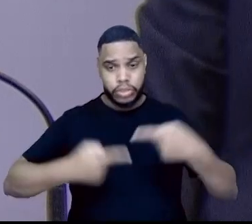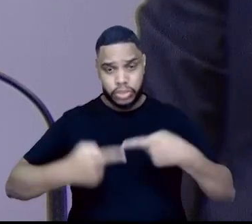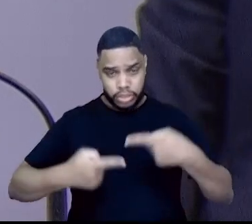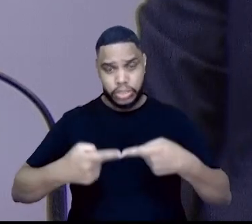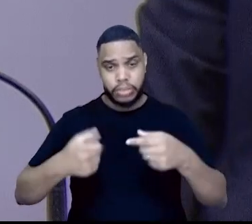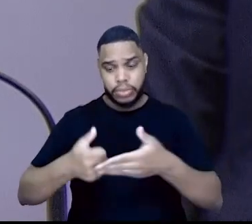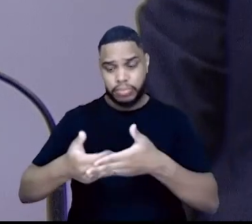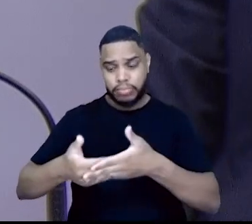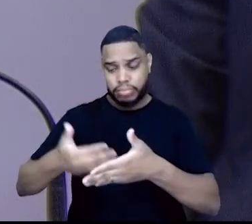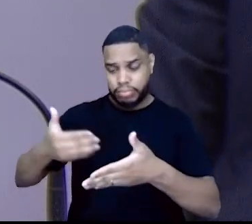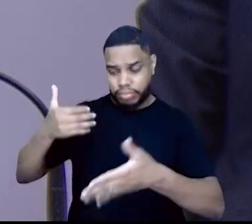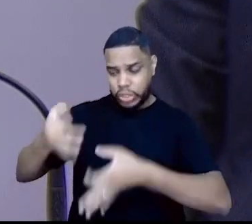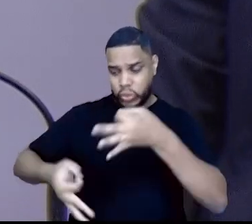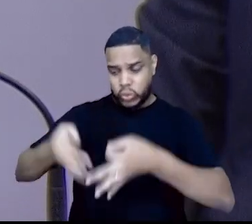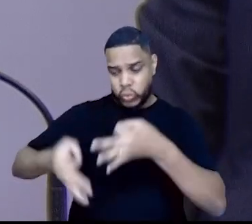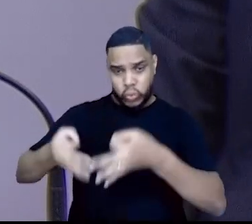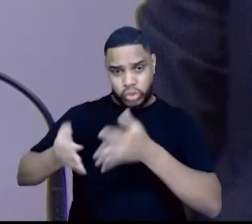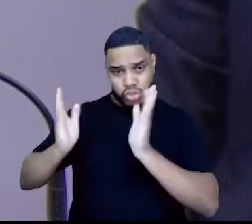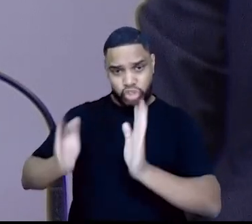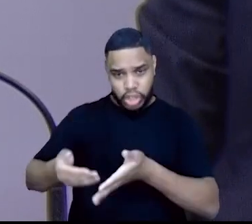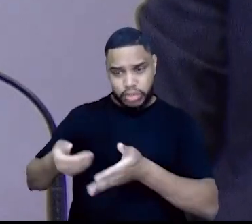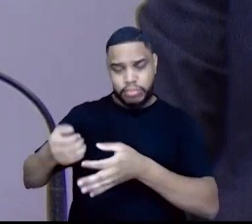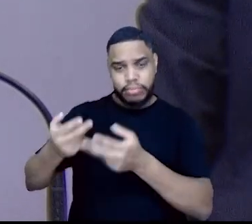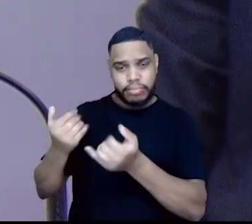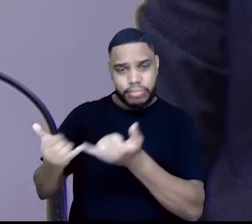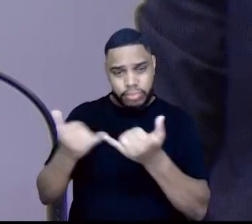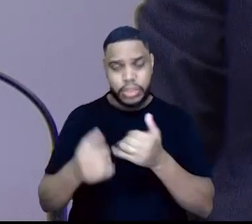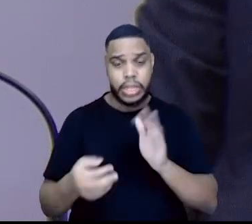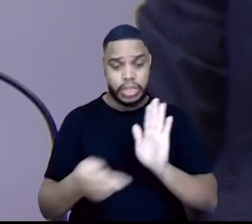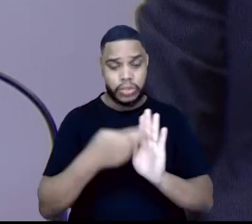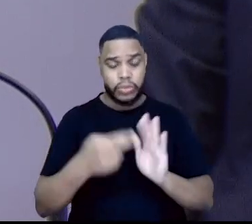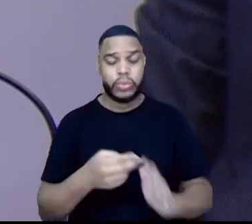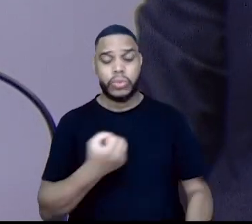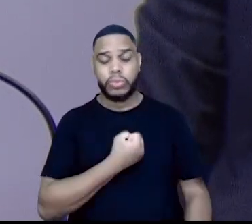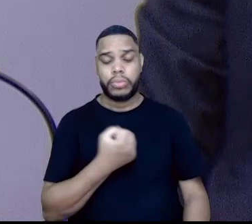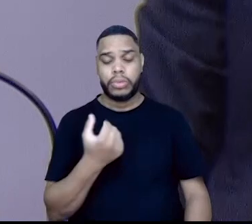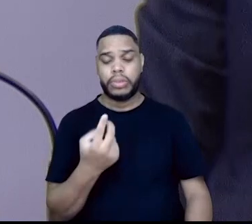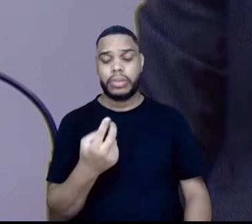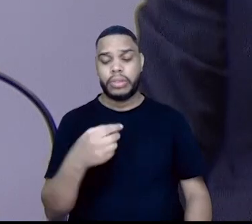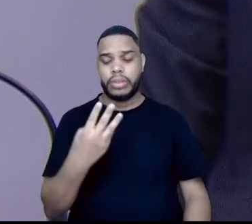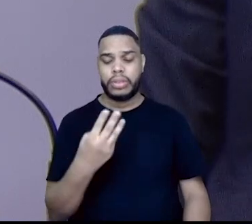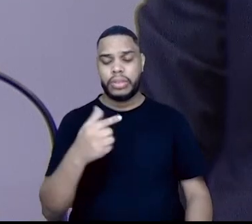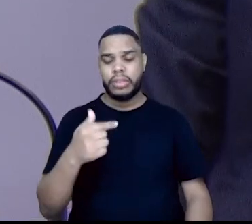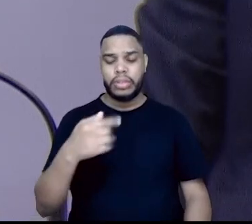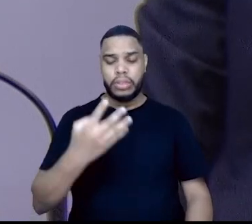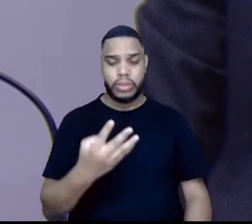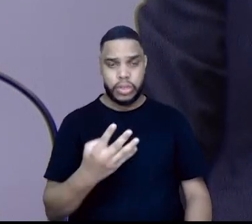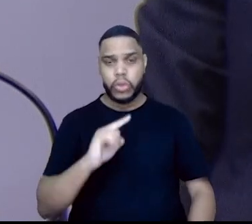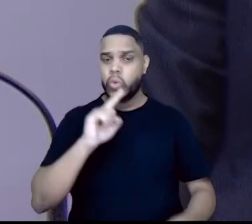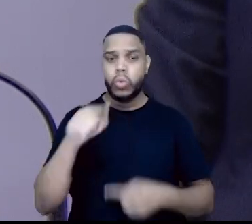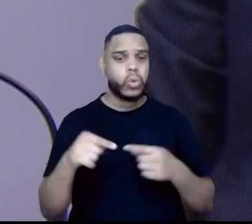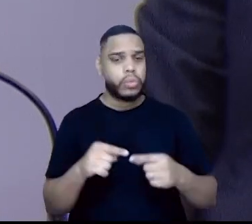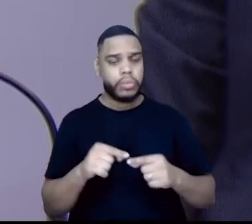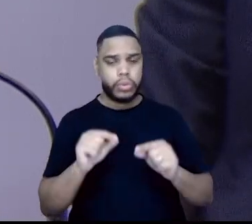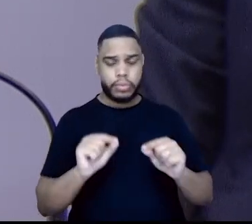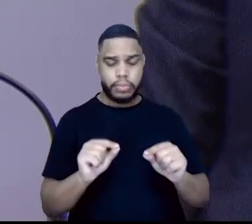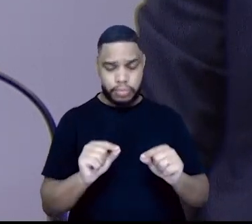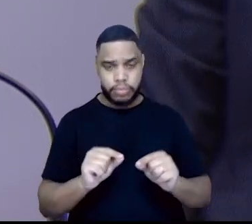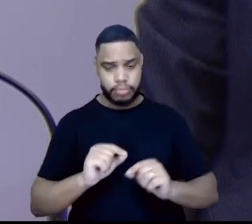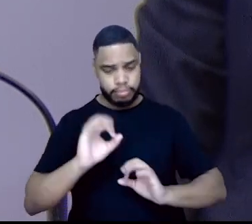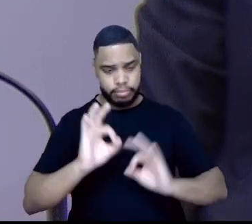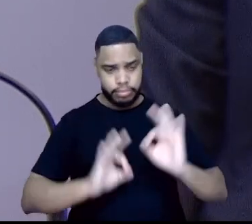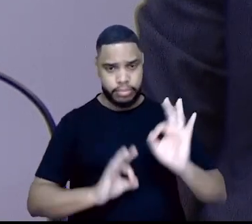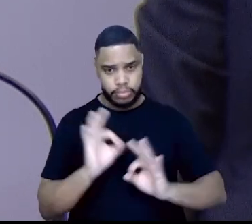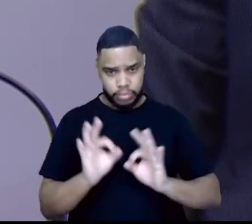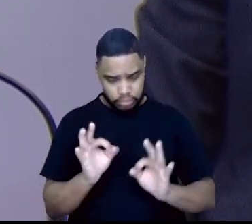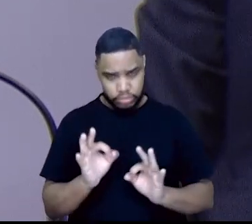precedentes obrigatórios, mediante a Resolução número 374, com o objetivo de estabelecer